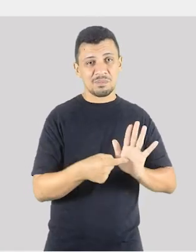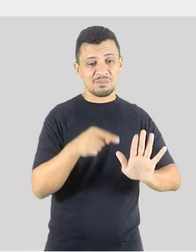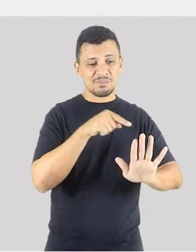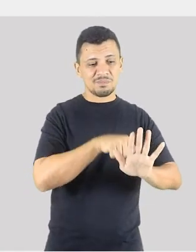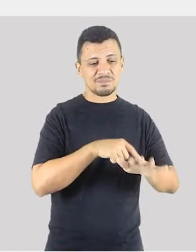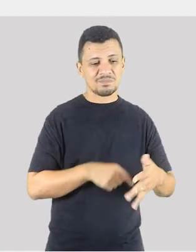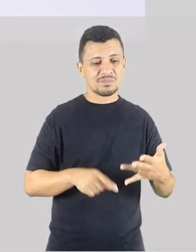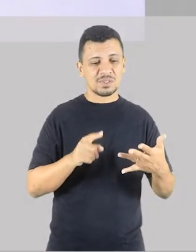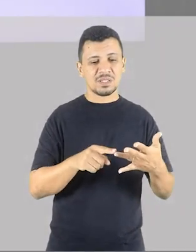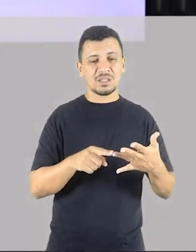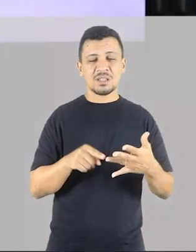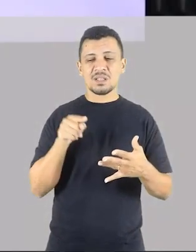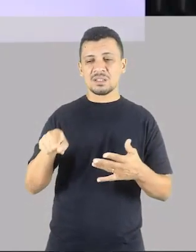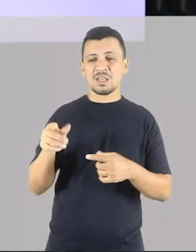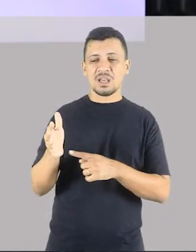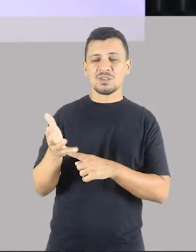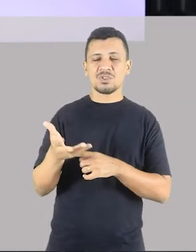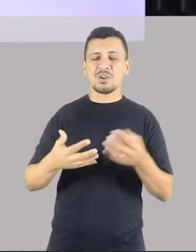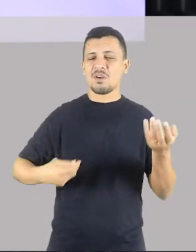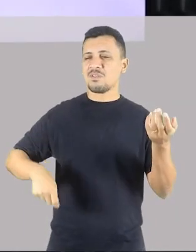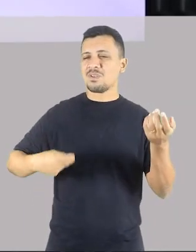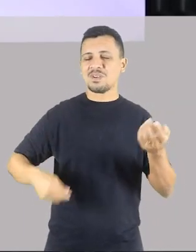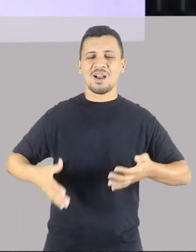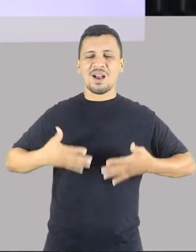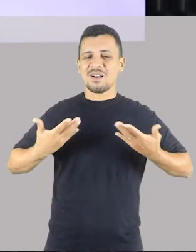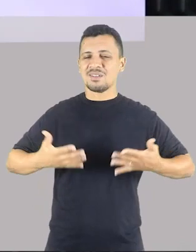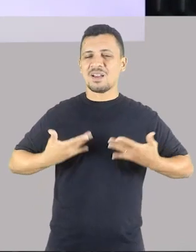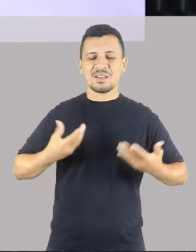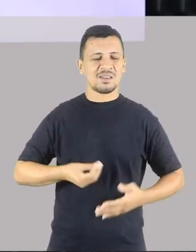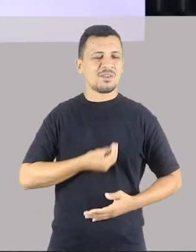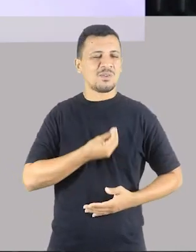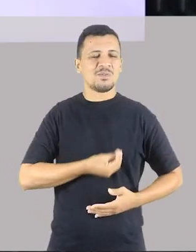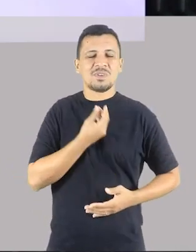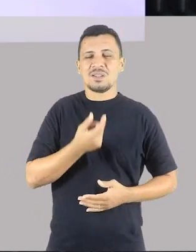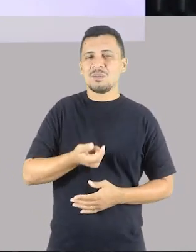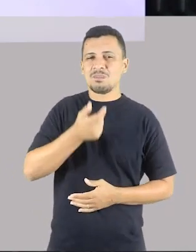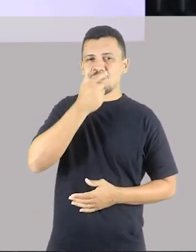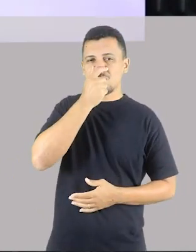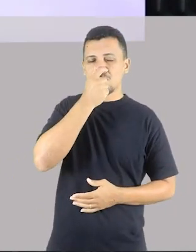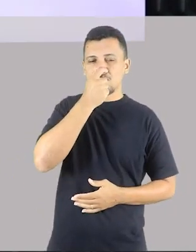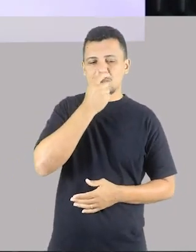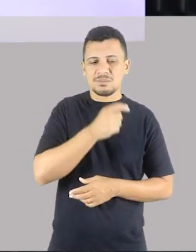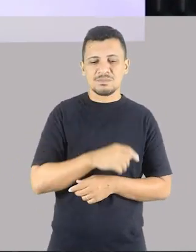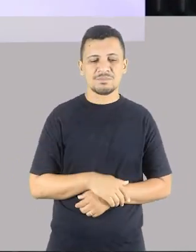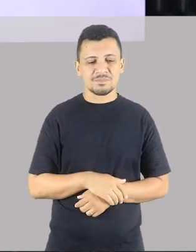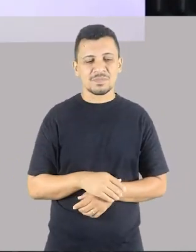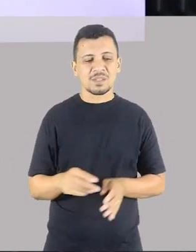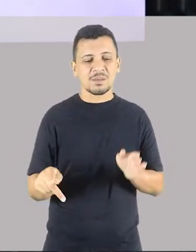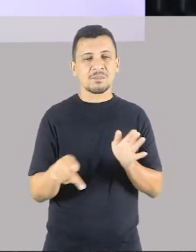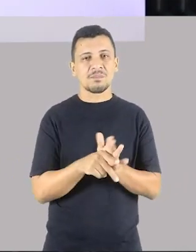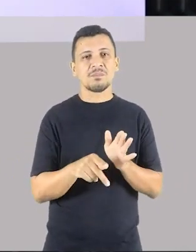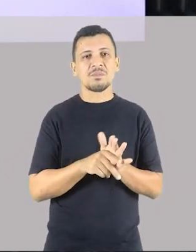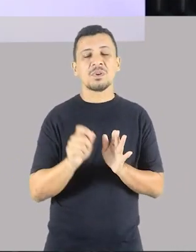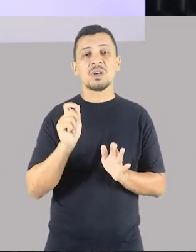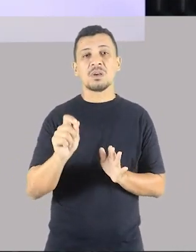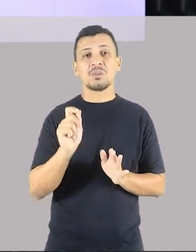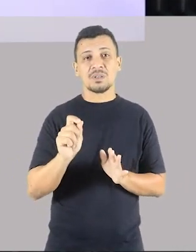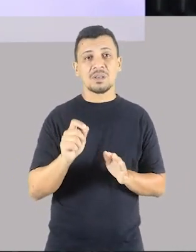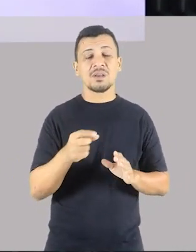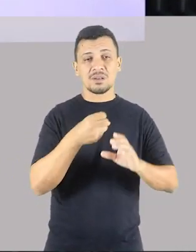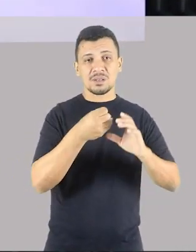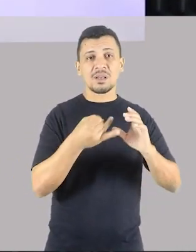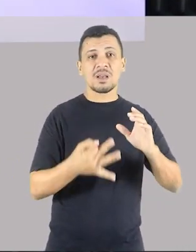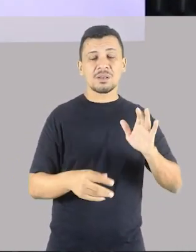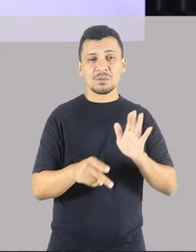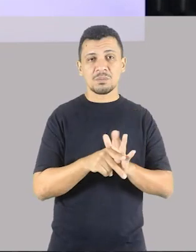daquele artista, o violão se alegra e se enche de vida. Você está atribuindo a uma coisa, o violão, uma característica humana, né? Uma